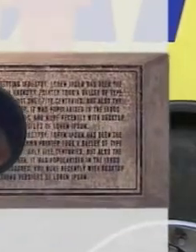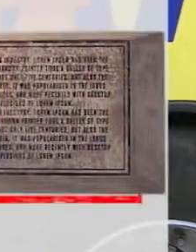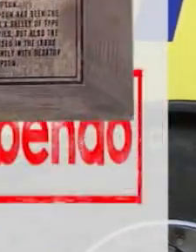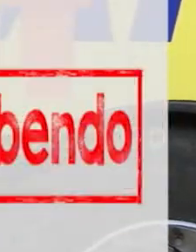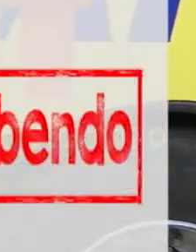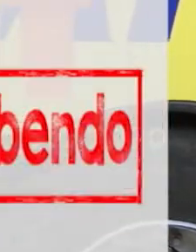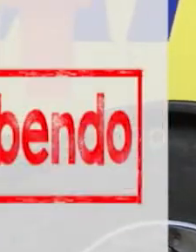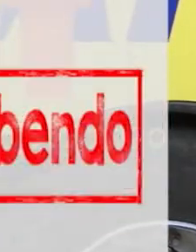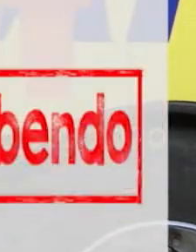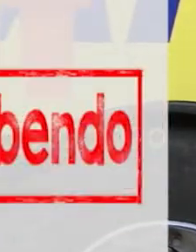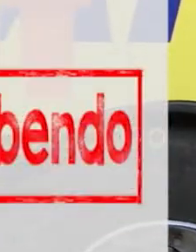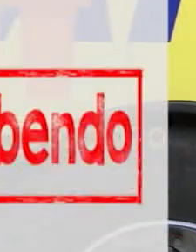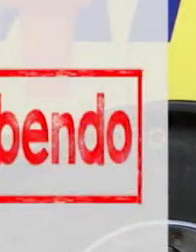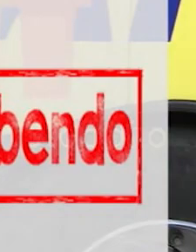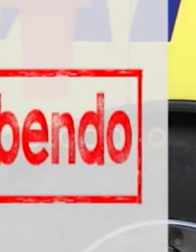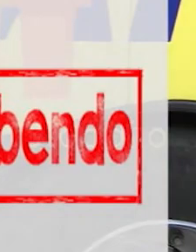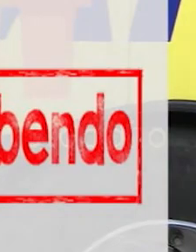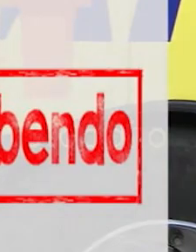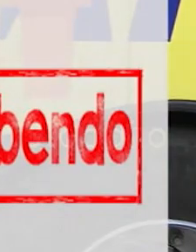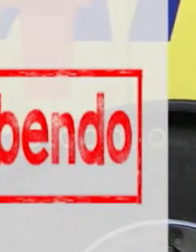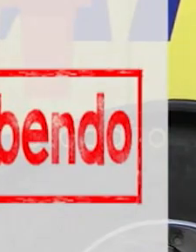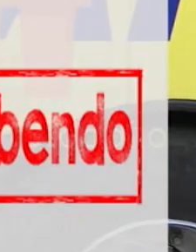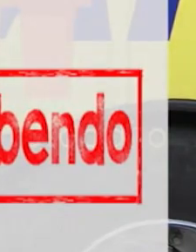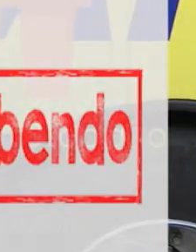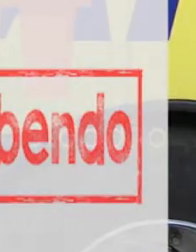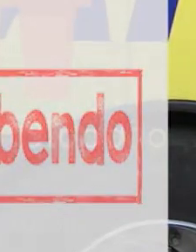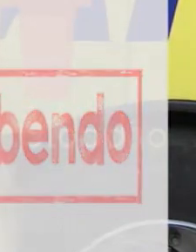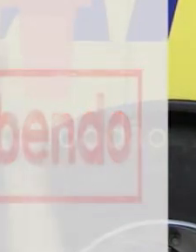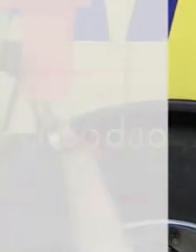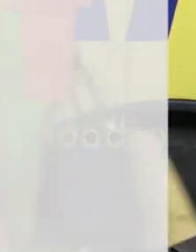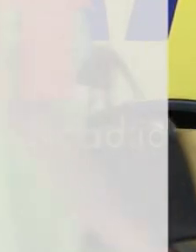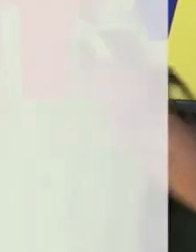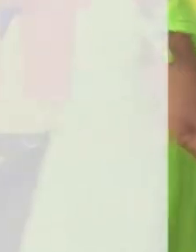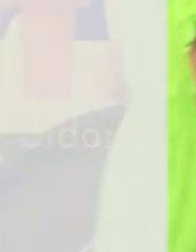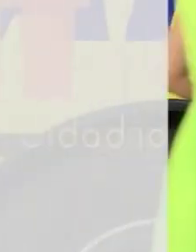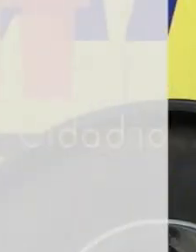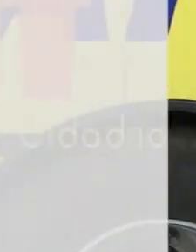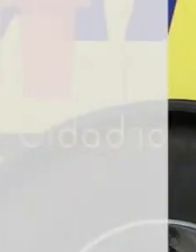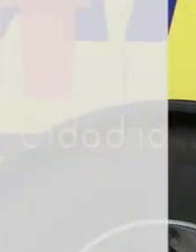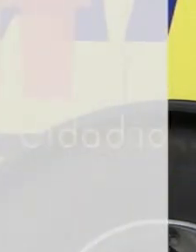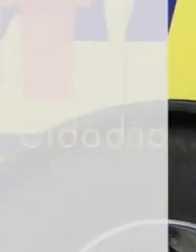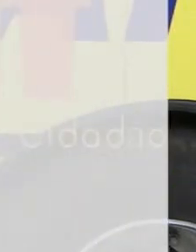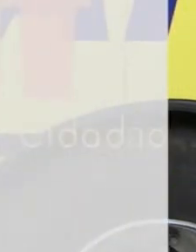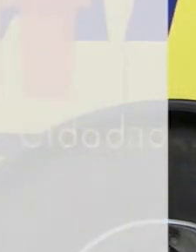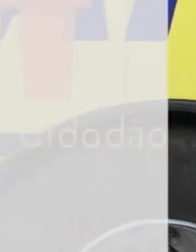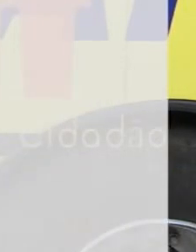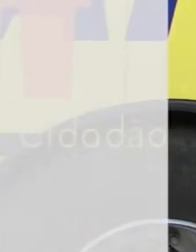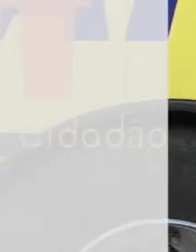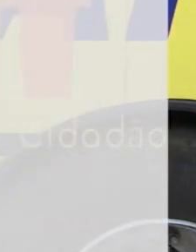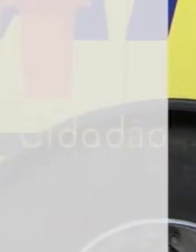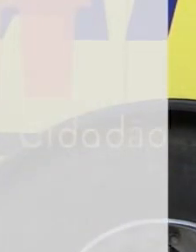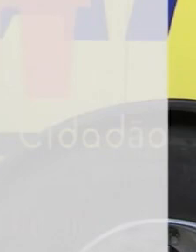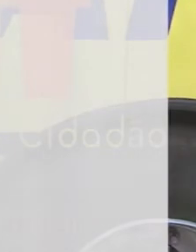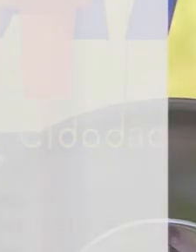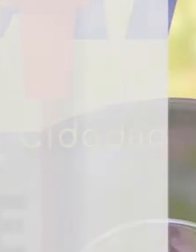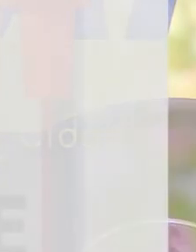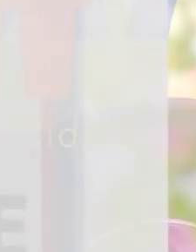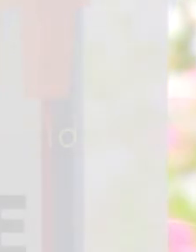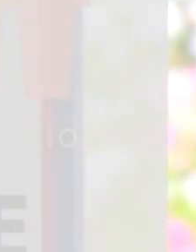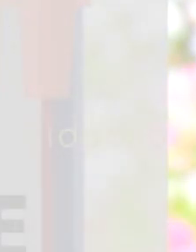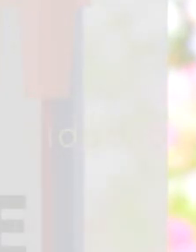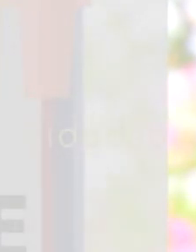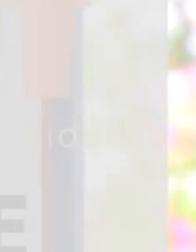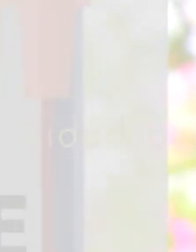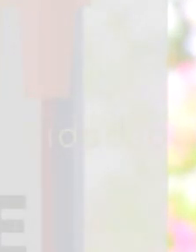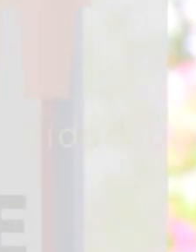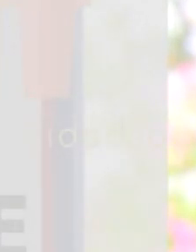Fique sabendo, você que tem mais de 60 anos pode descer dos coletivos fora dos pontos de ônibus. A